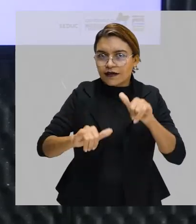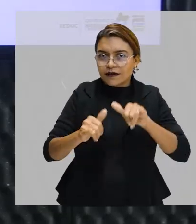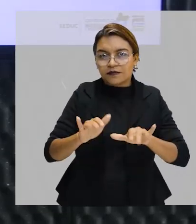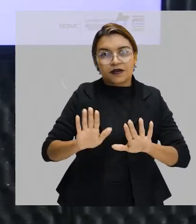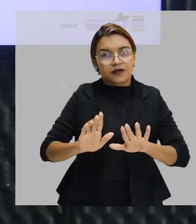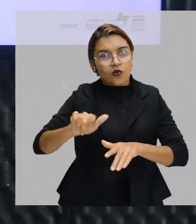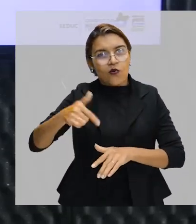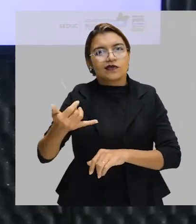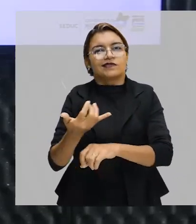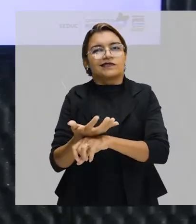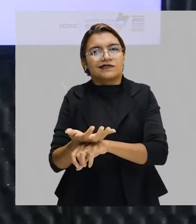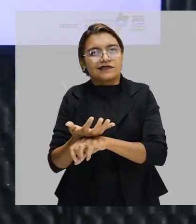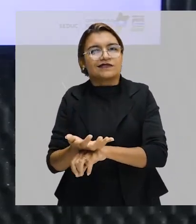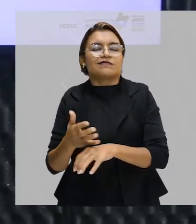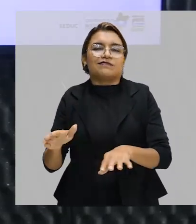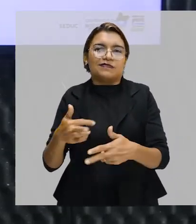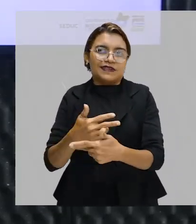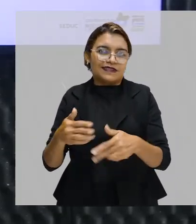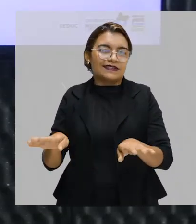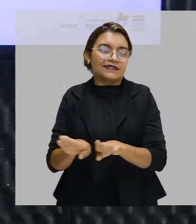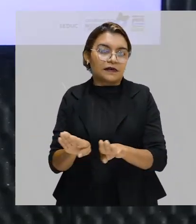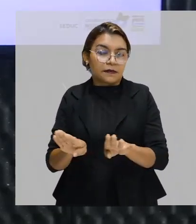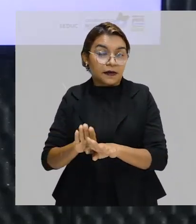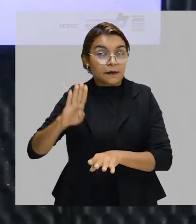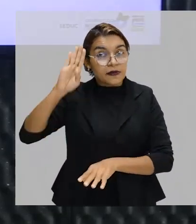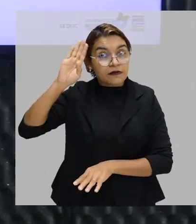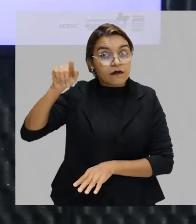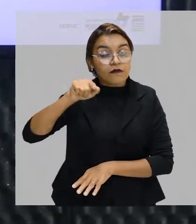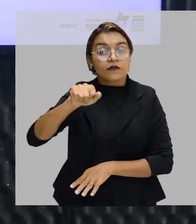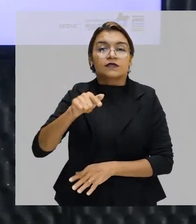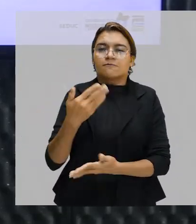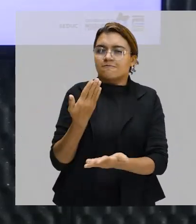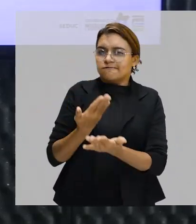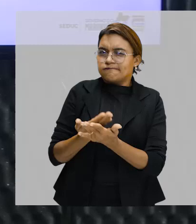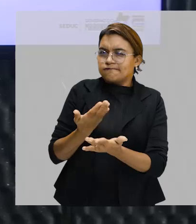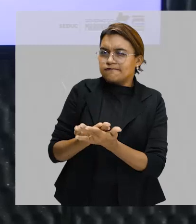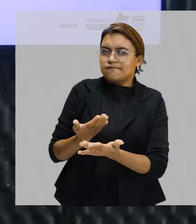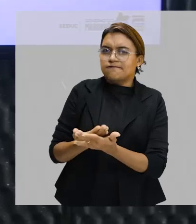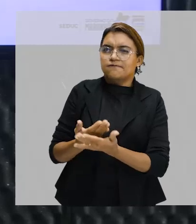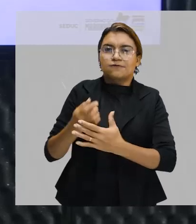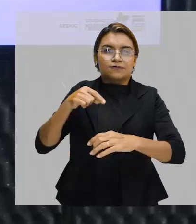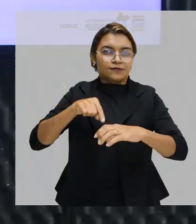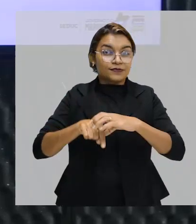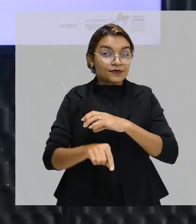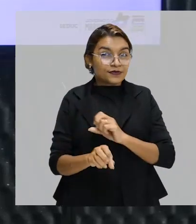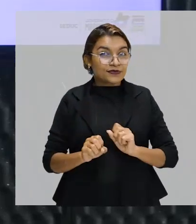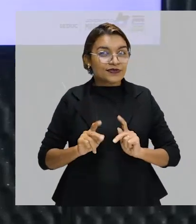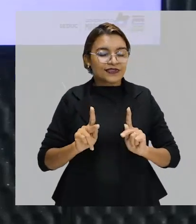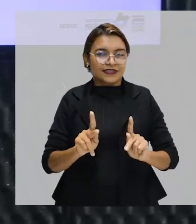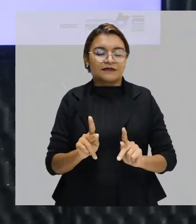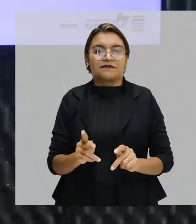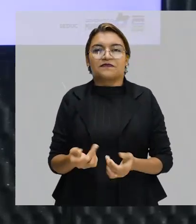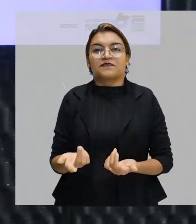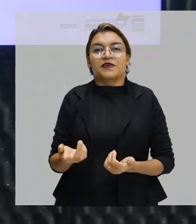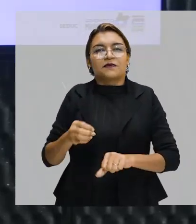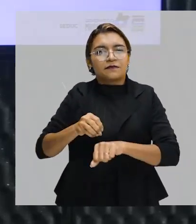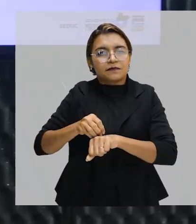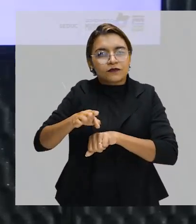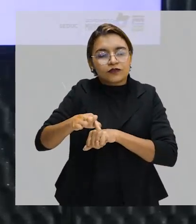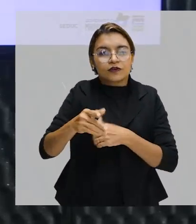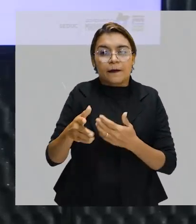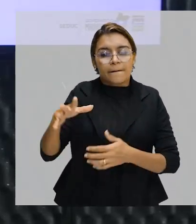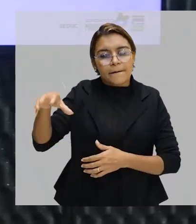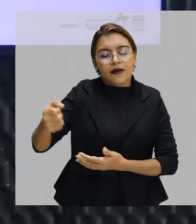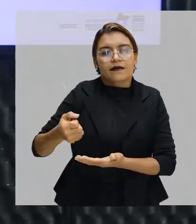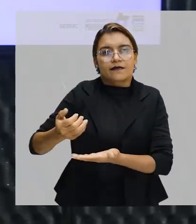componentes curriculares e principalmente se dedicando aos estudos, ok? Como primeira dica, caderno,